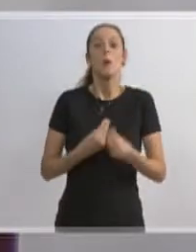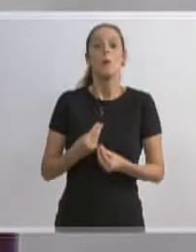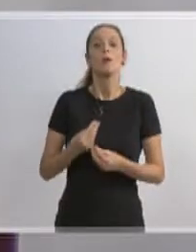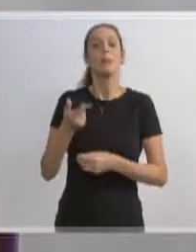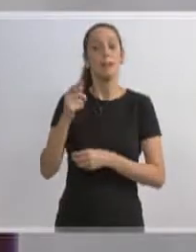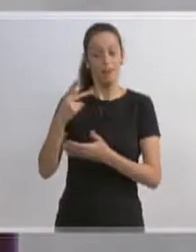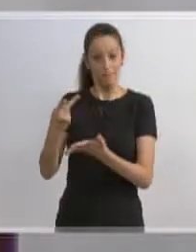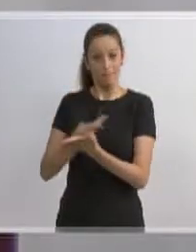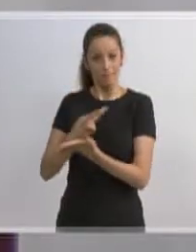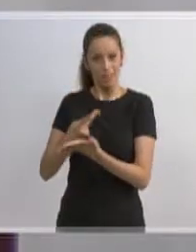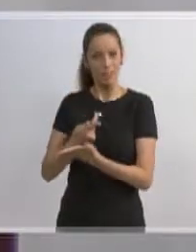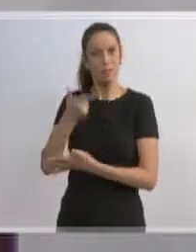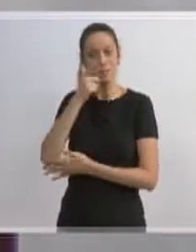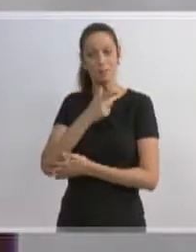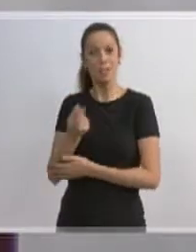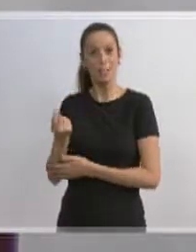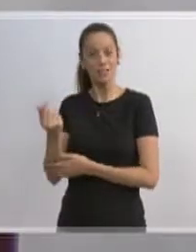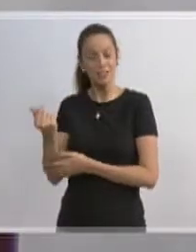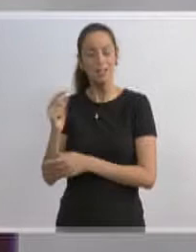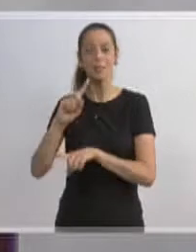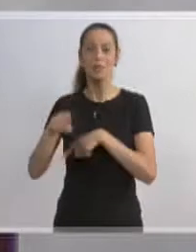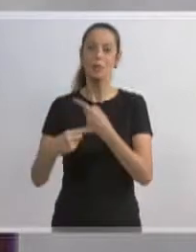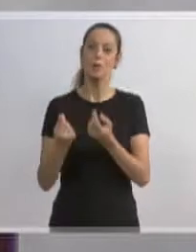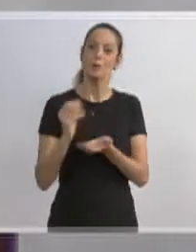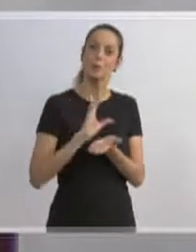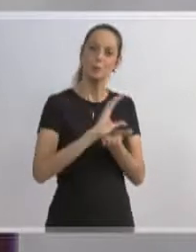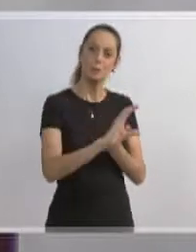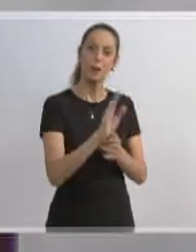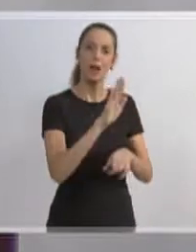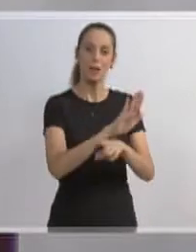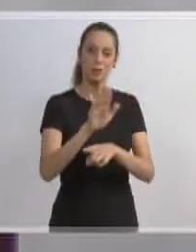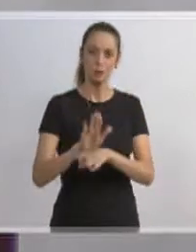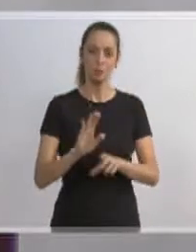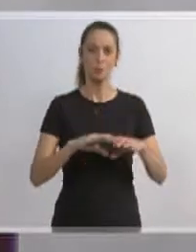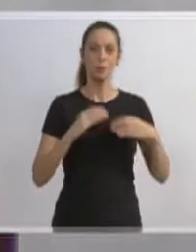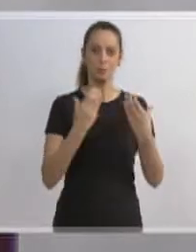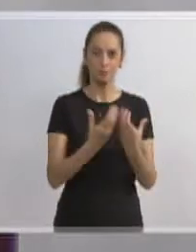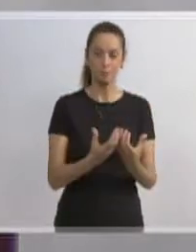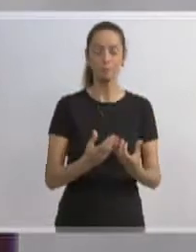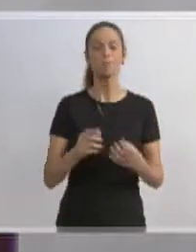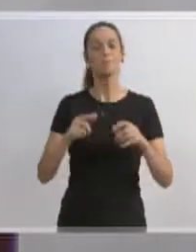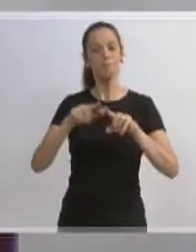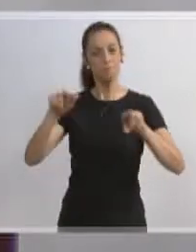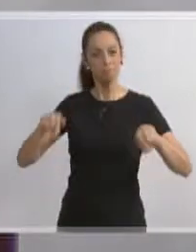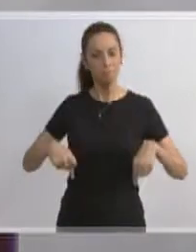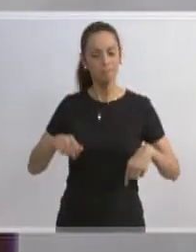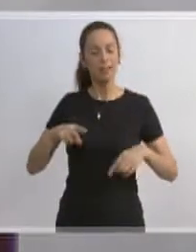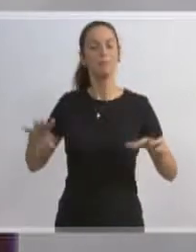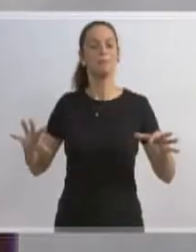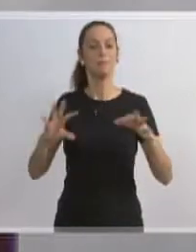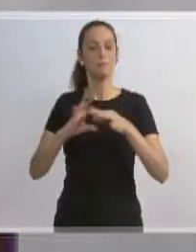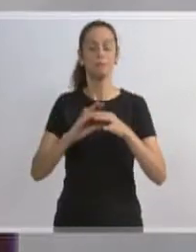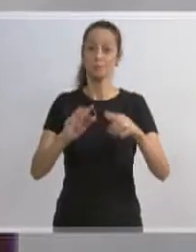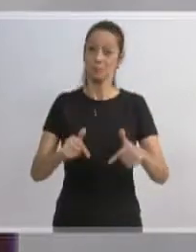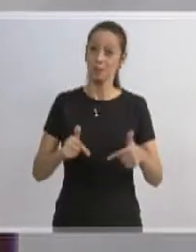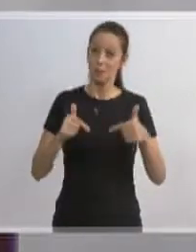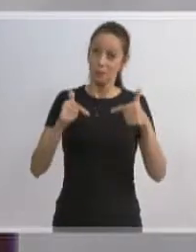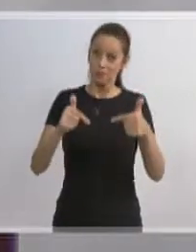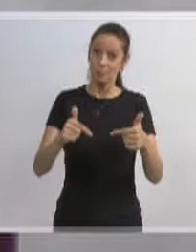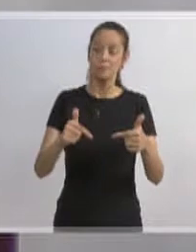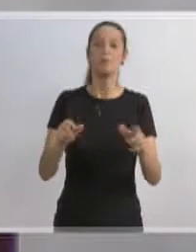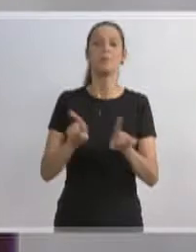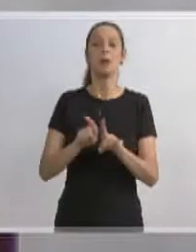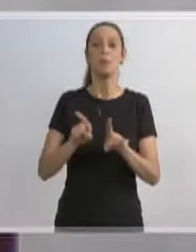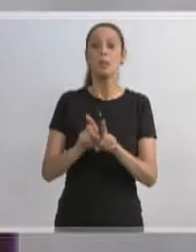nesses eventos comunitários, e esse Speed Burger é um desses eventos. Então, o nosso gabinete é parceiro dessa ação, nós estamos ajudando com a venda dos